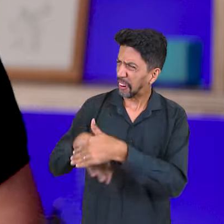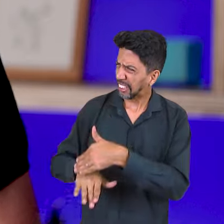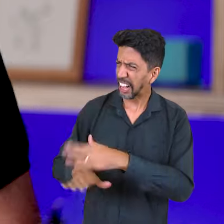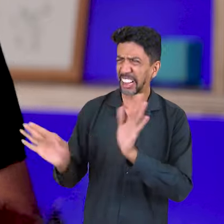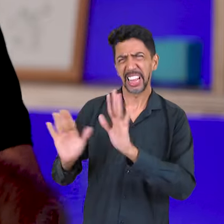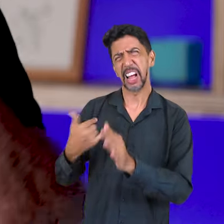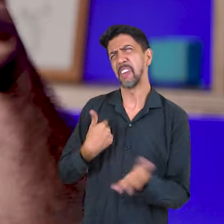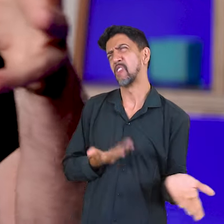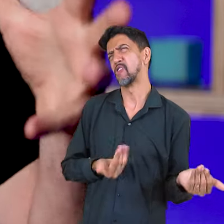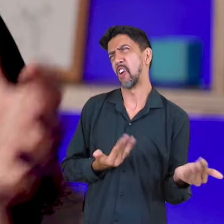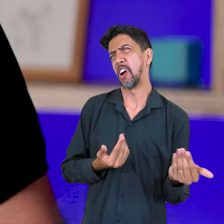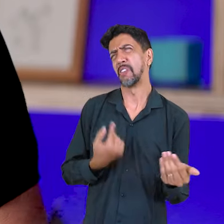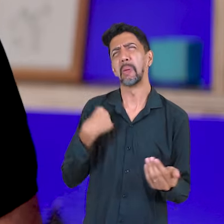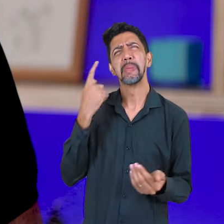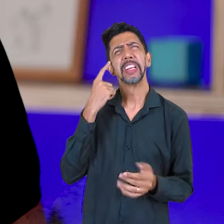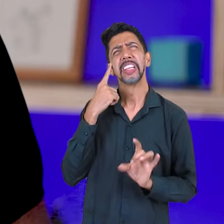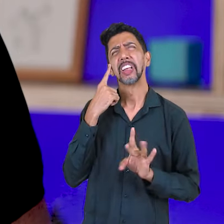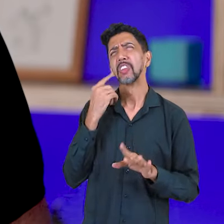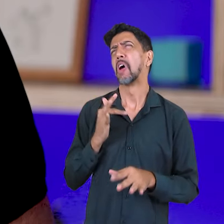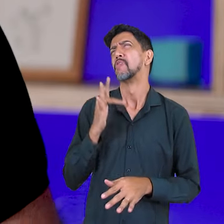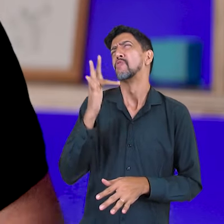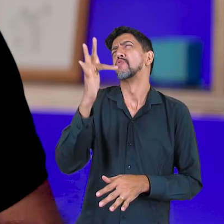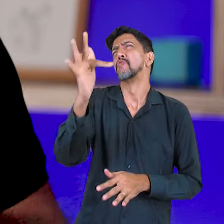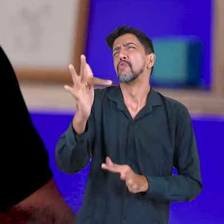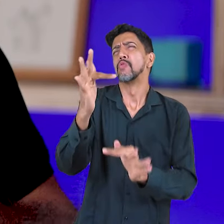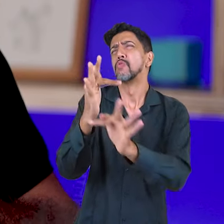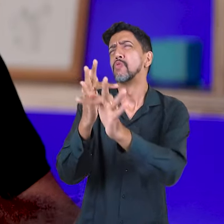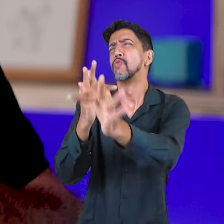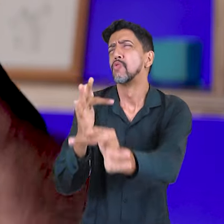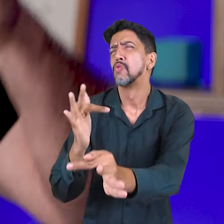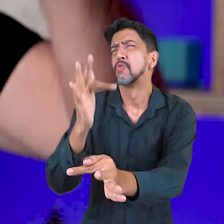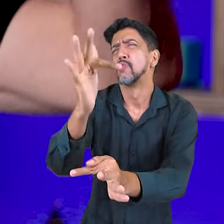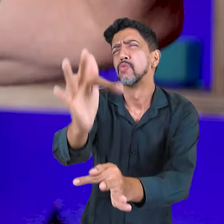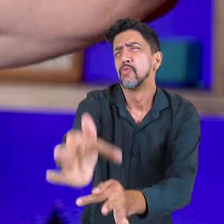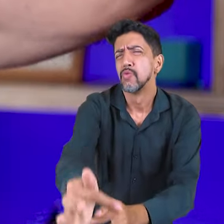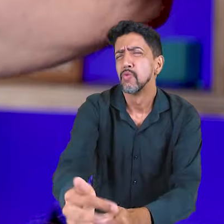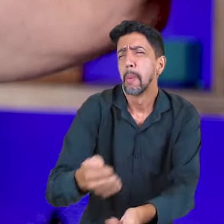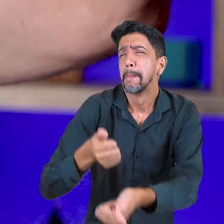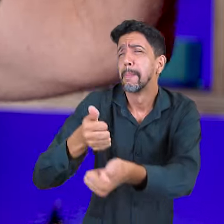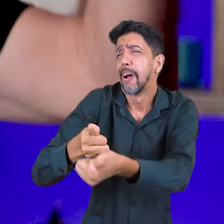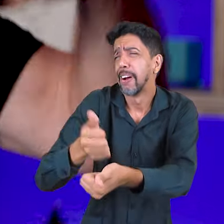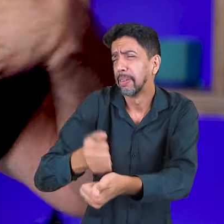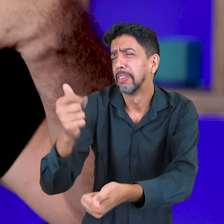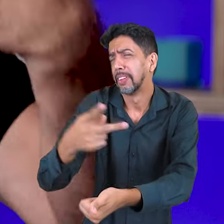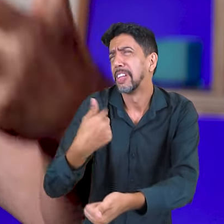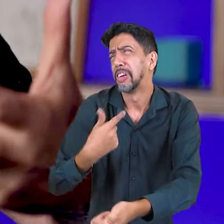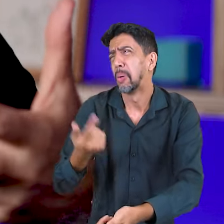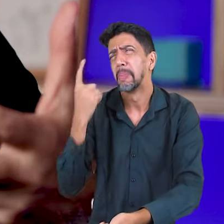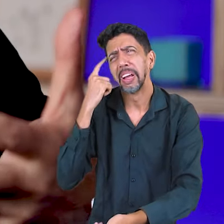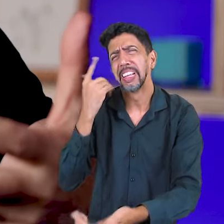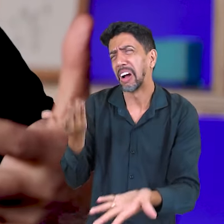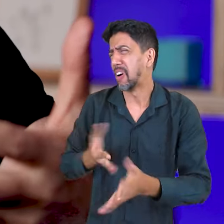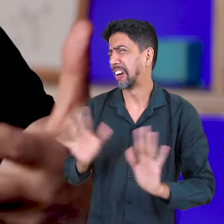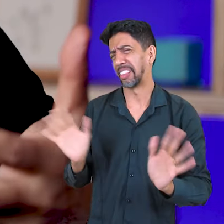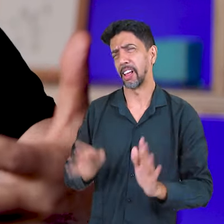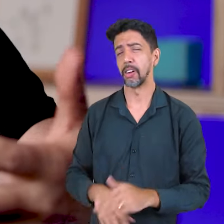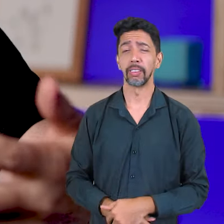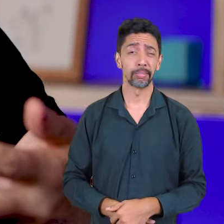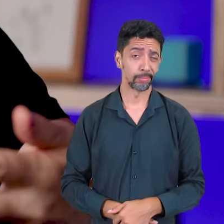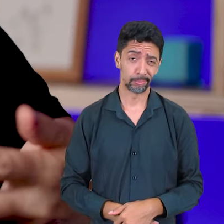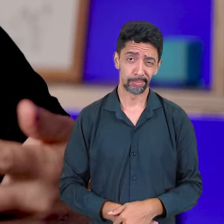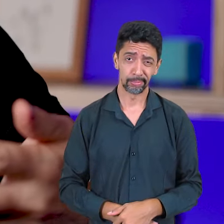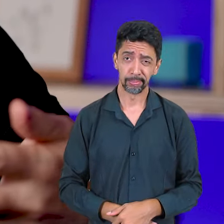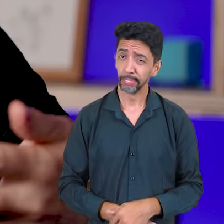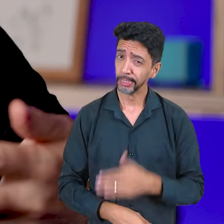aposentadoria o que não vai acontecer Porque quanto mais tempo eu tiver para construir a minha